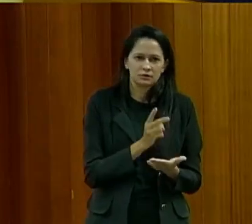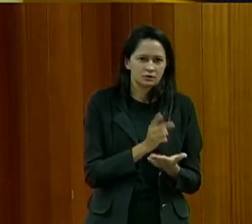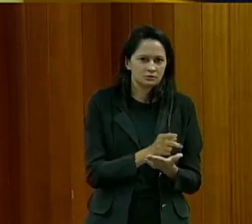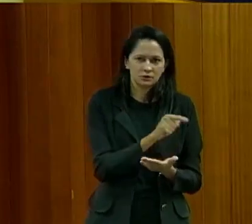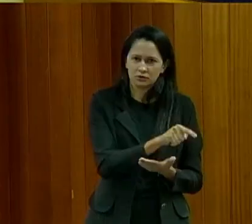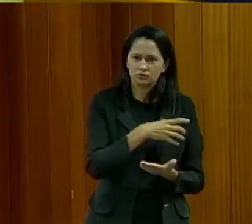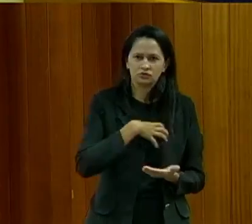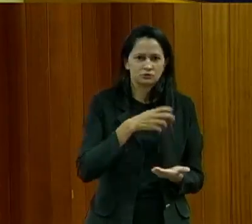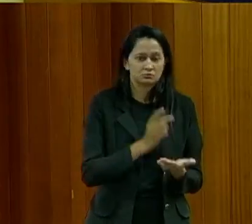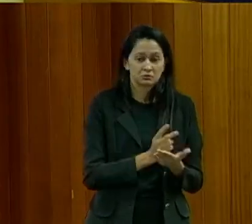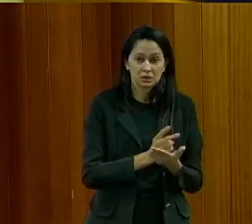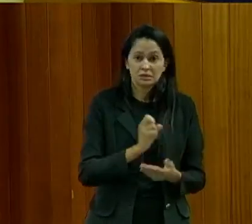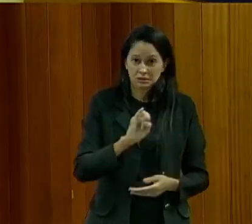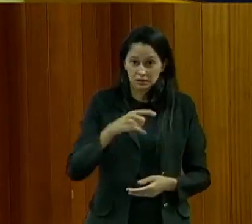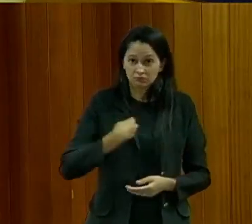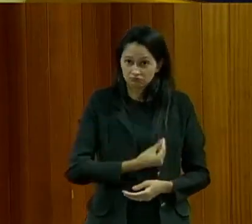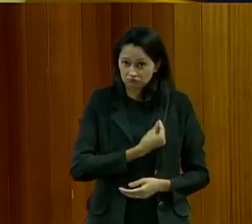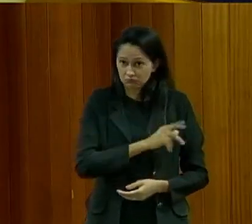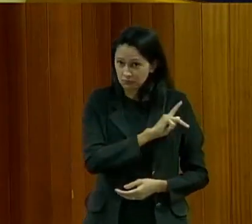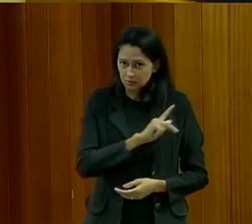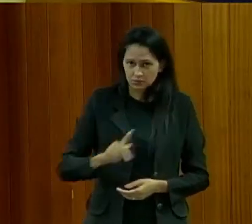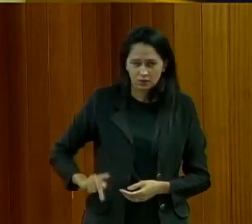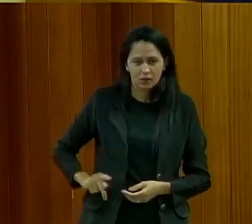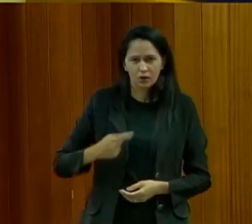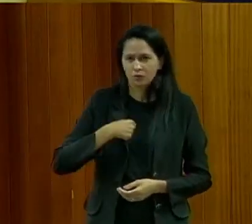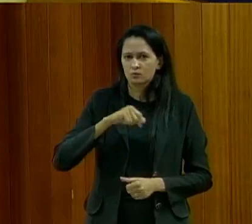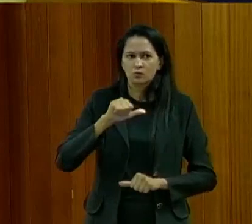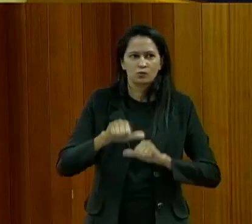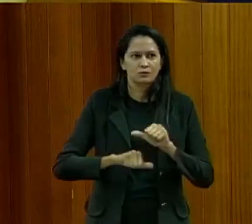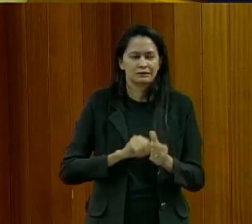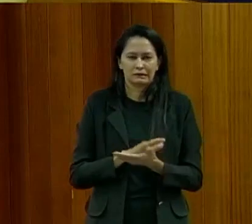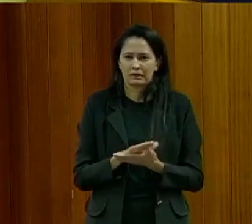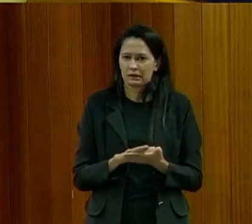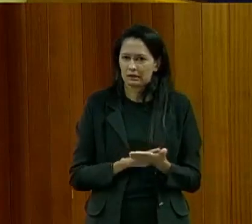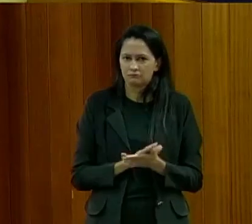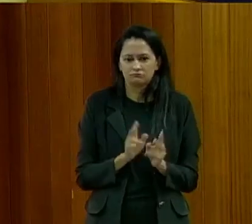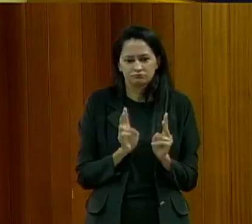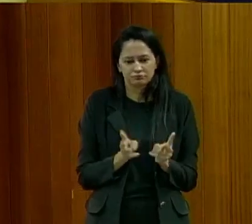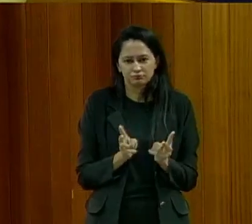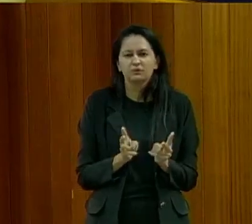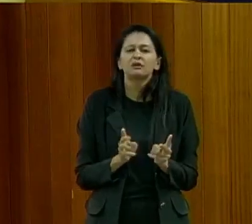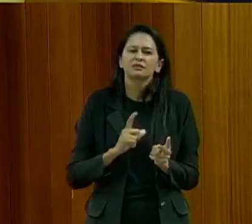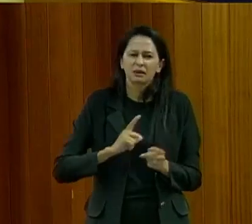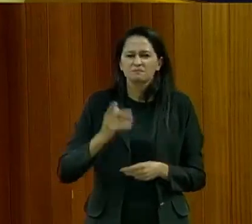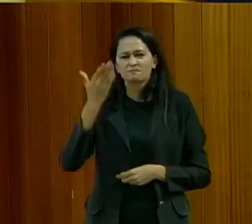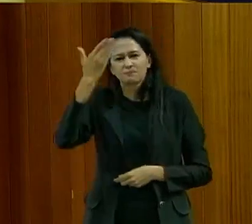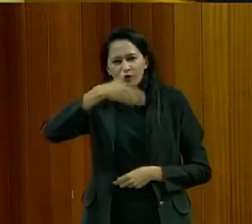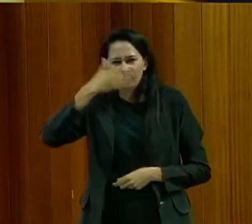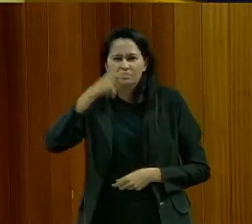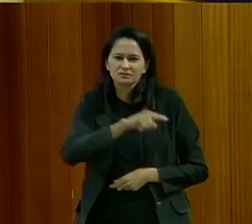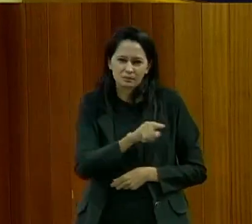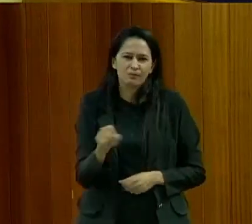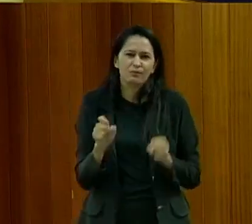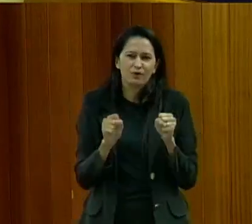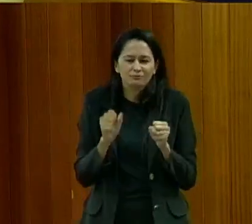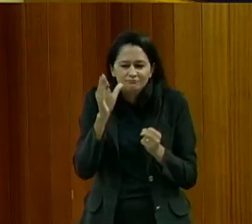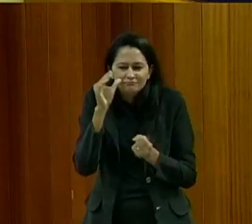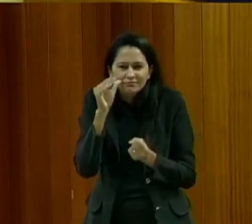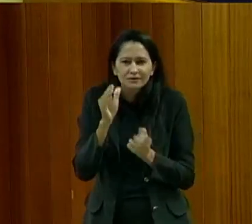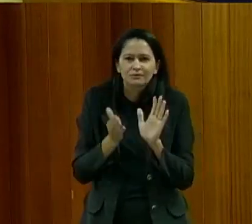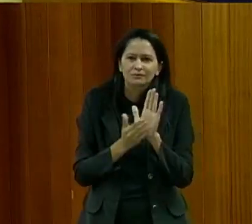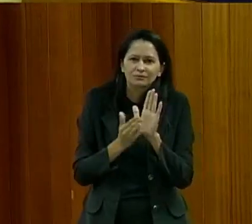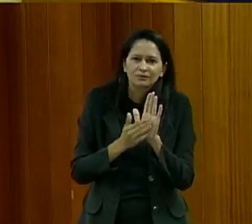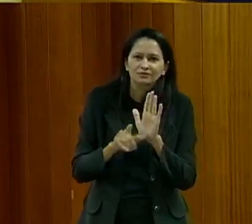E eu acho que os fatos falam por si, até porque qualquer um pode levantar todos os projetos e a quantidade de reuniões que foram feitas por essa